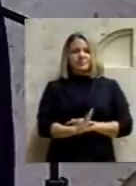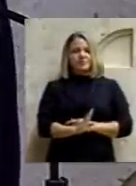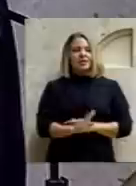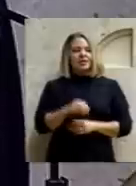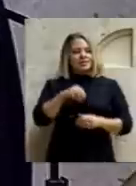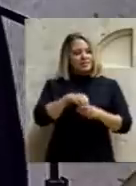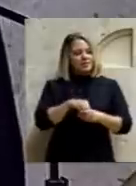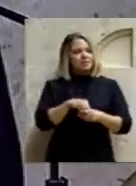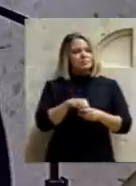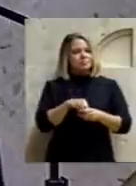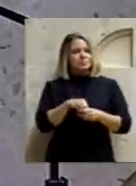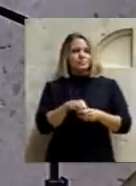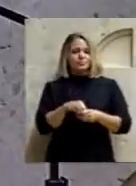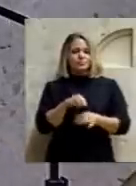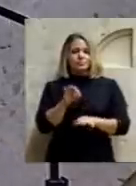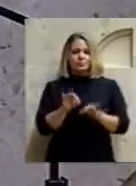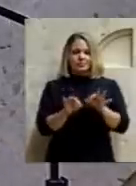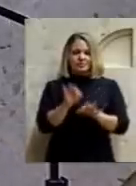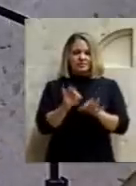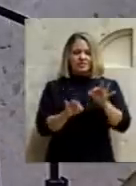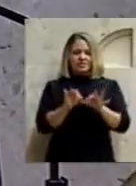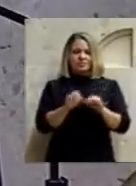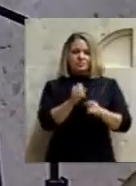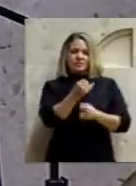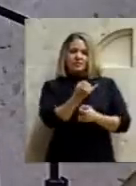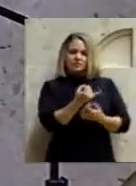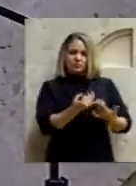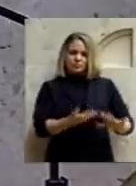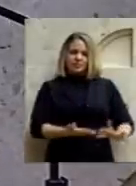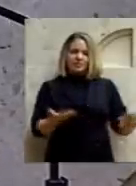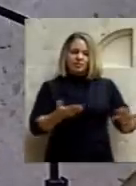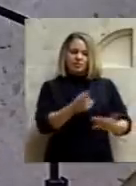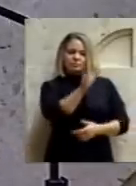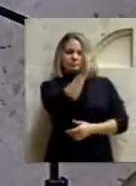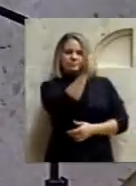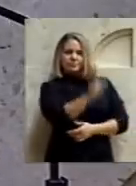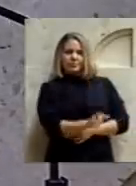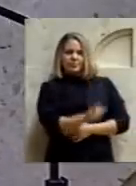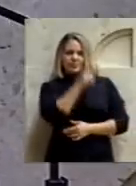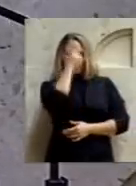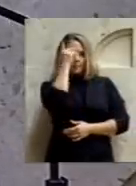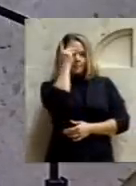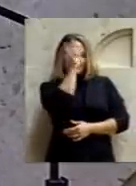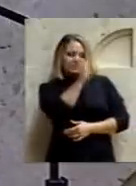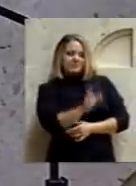do poder judiciário. Falo da figura do juiz.